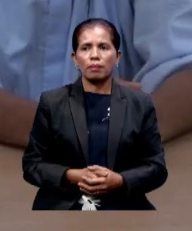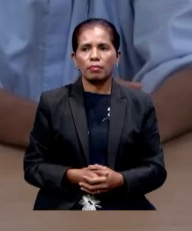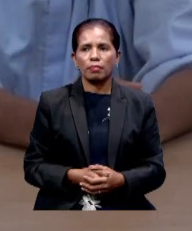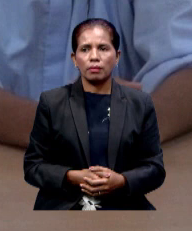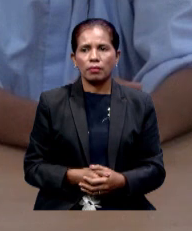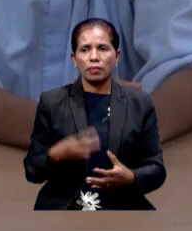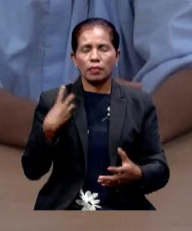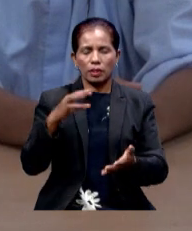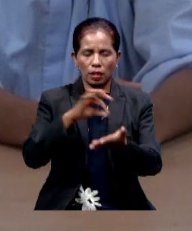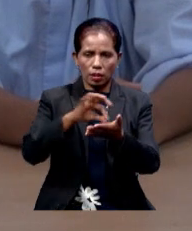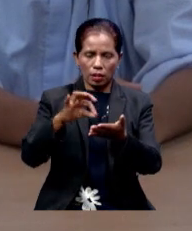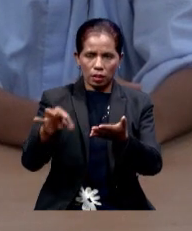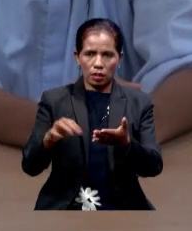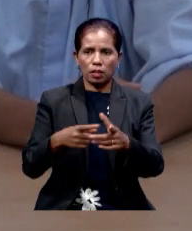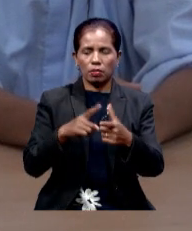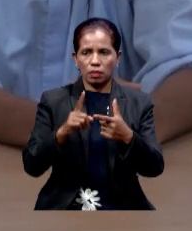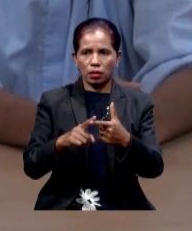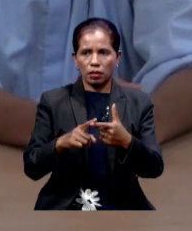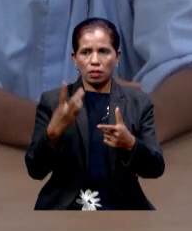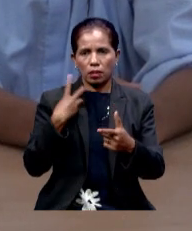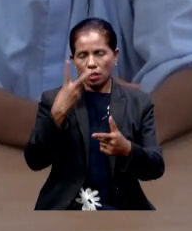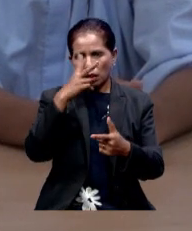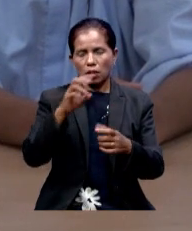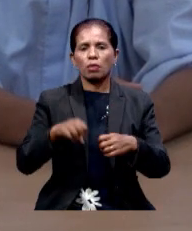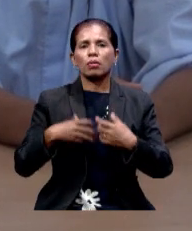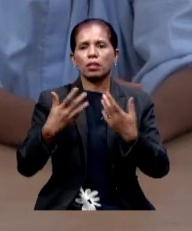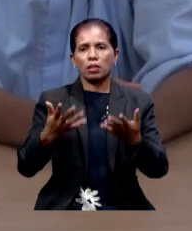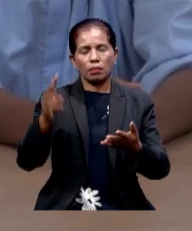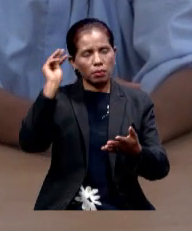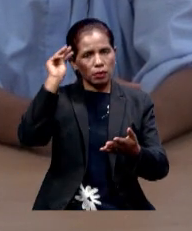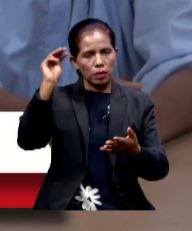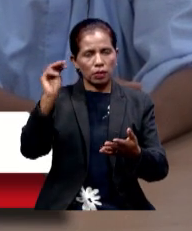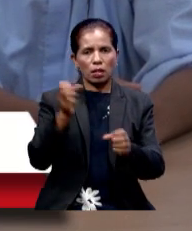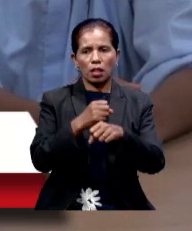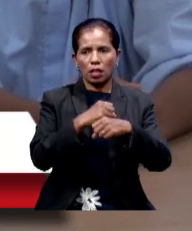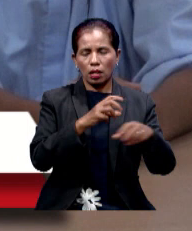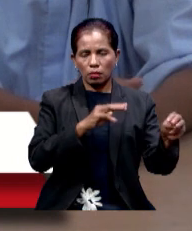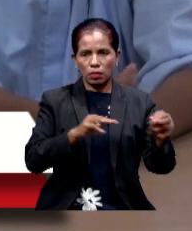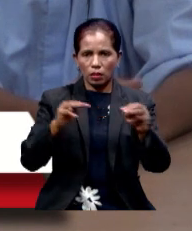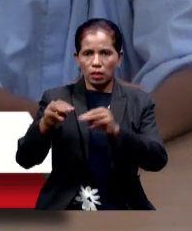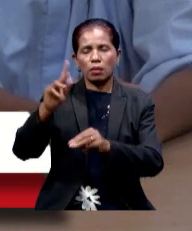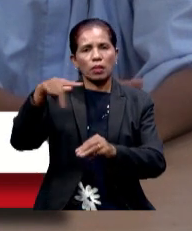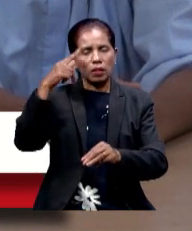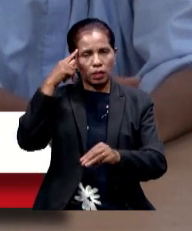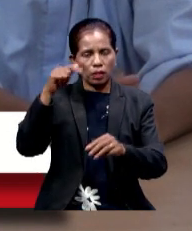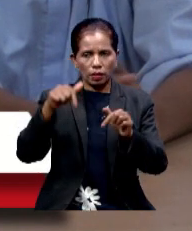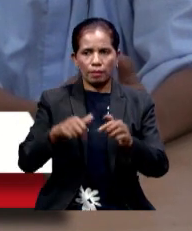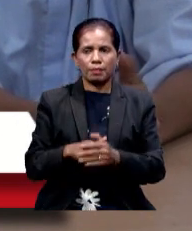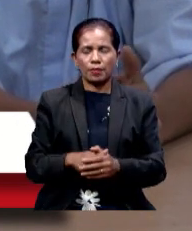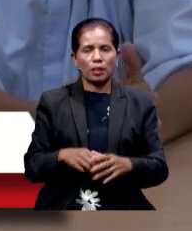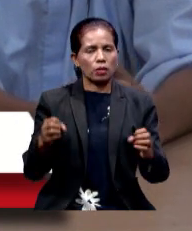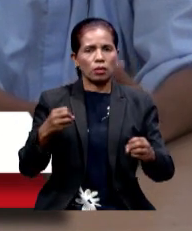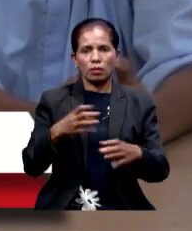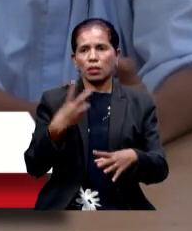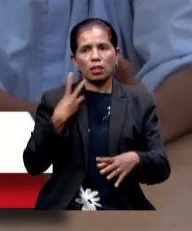ser leita nota, da nota depois de carreira, vença ministério pela halo mudança política, né? Laos derpinti itu